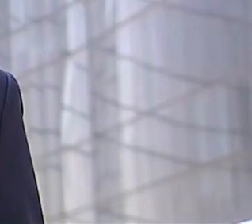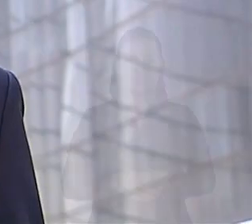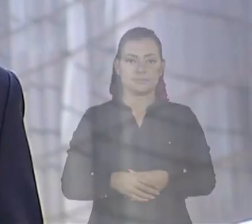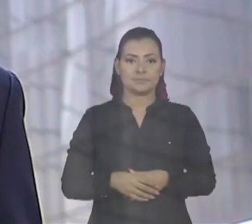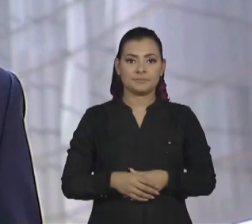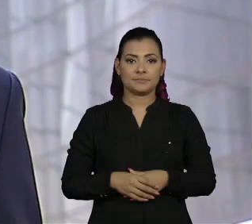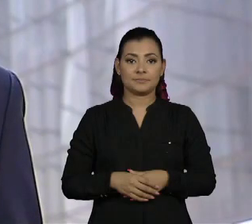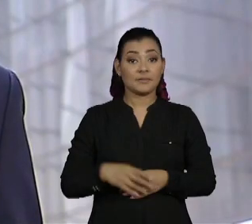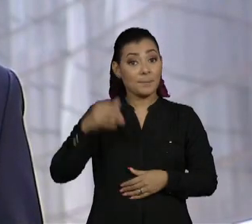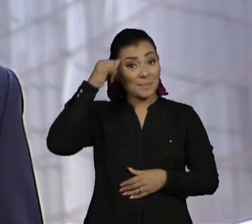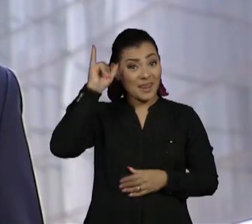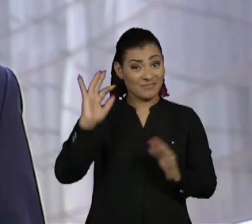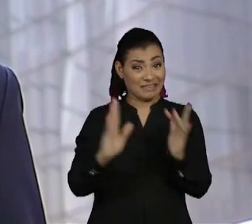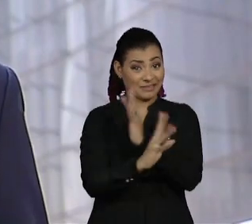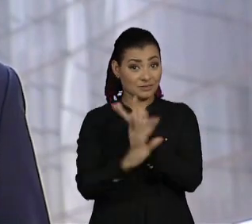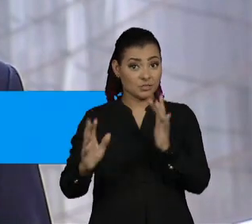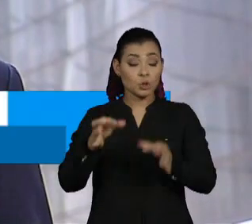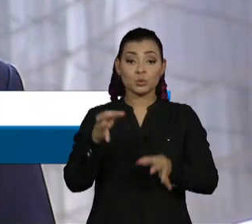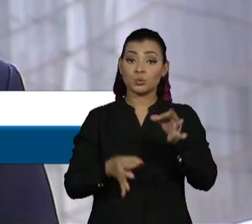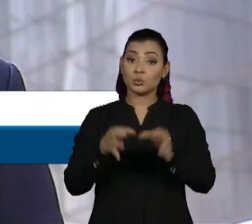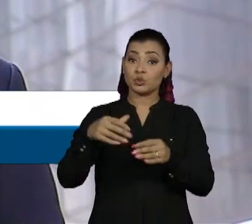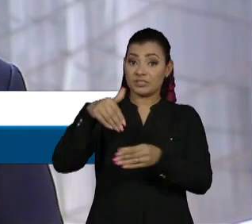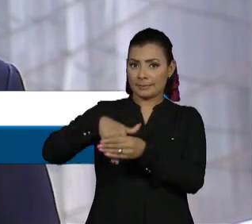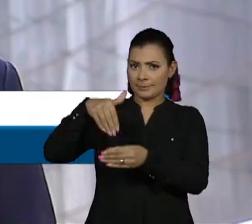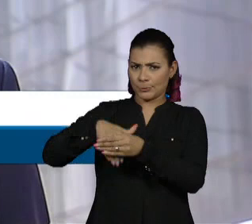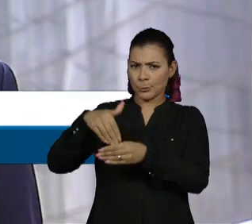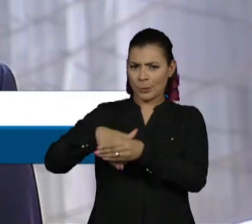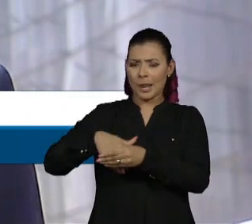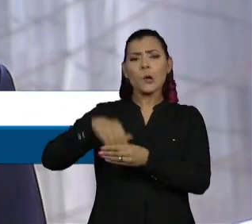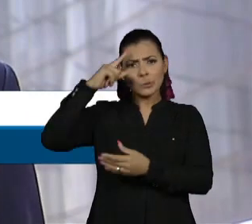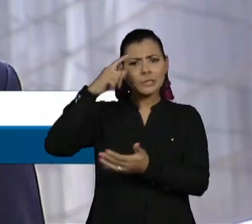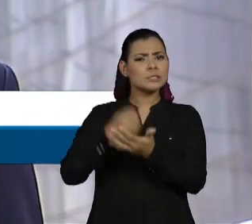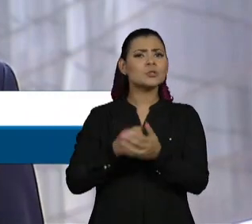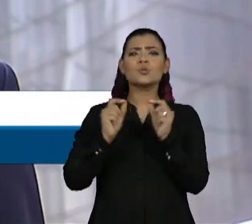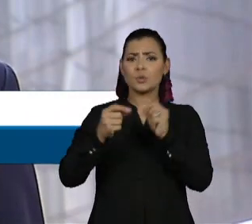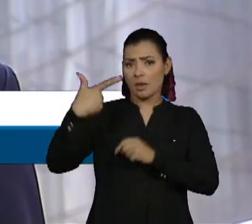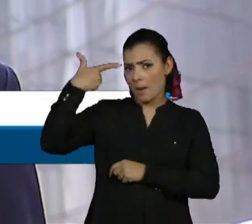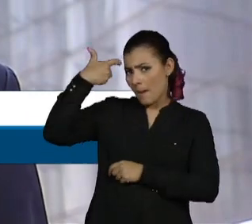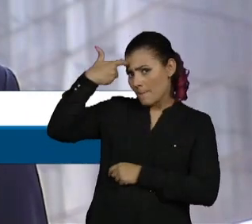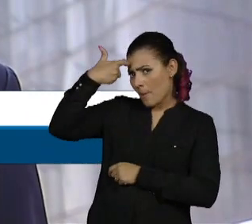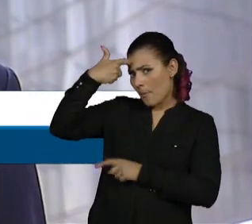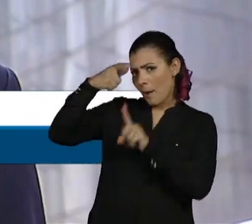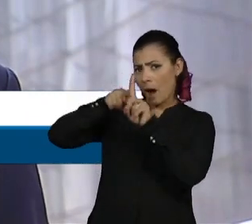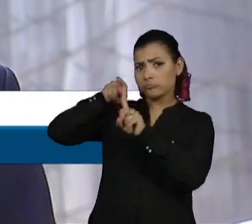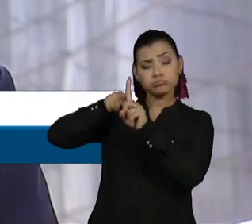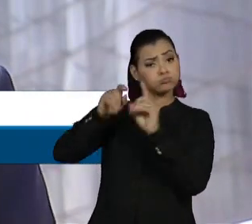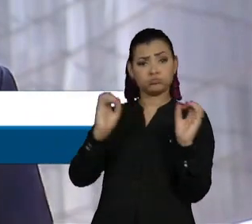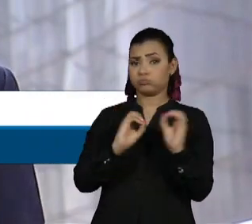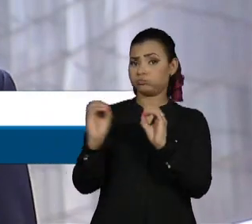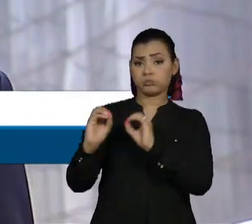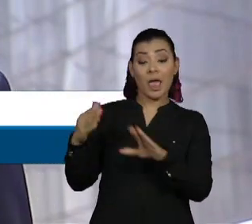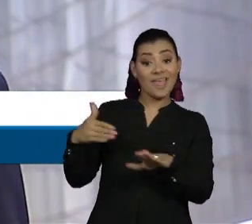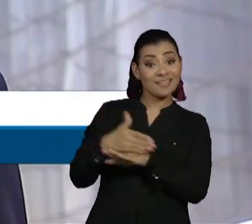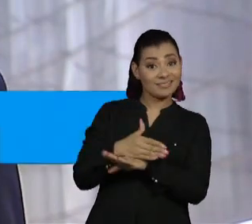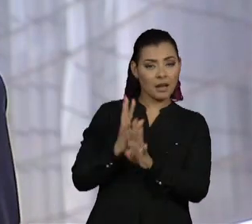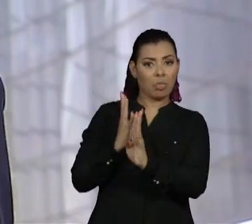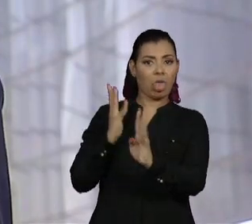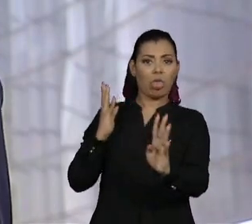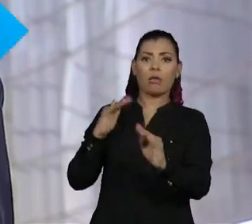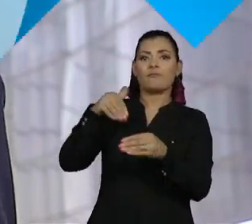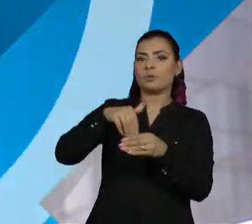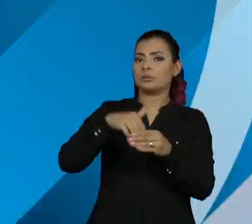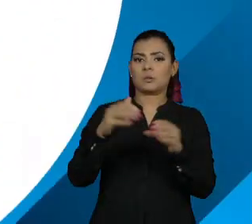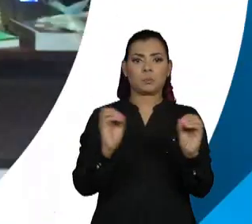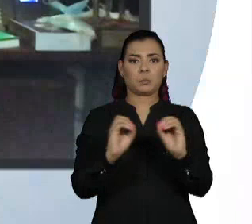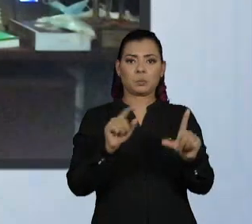Para evitar aglomerações, a Justiça Eleitoral decidiu não fazer a medição de temperatura dos eleitores na entrada das zonas